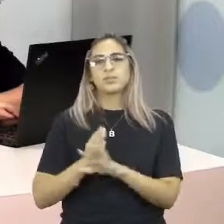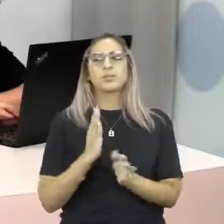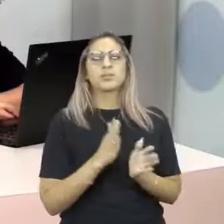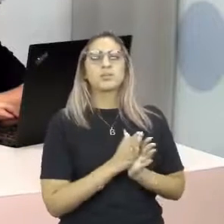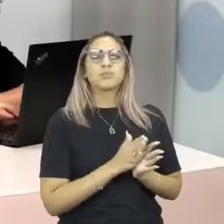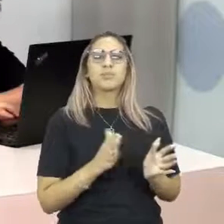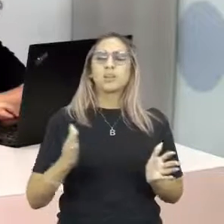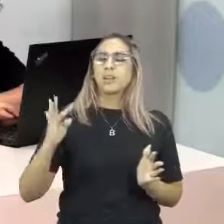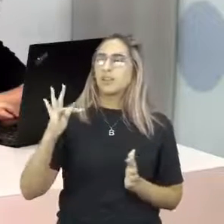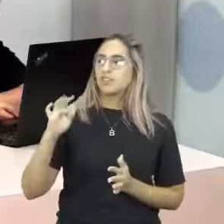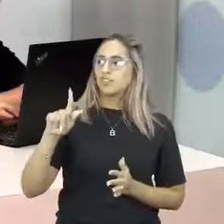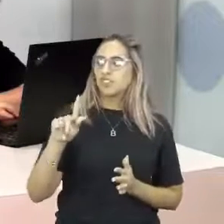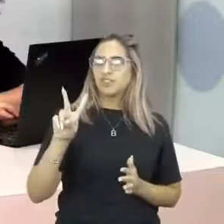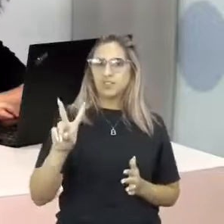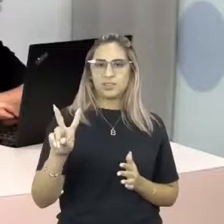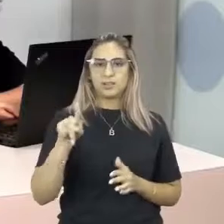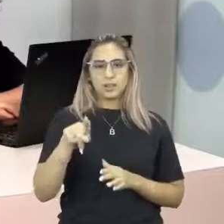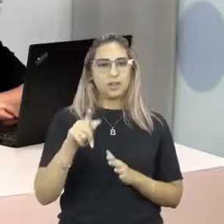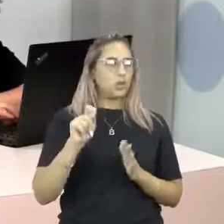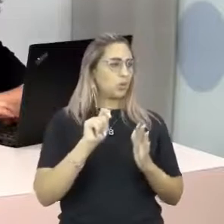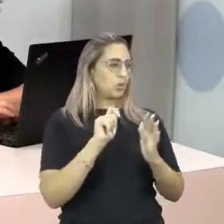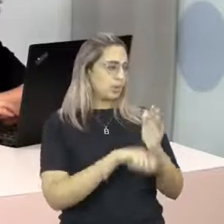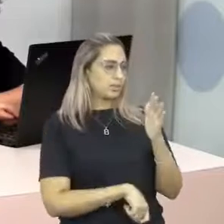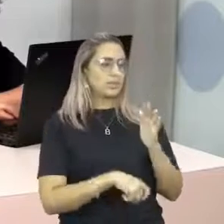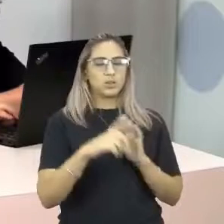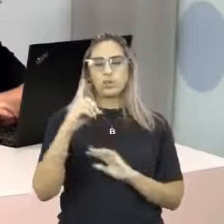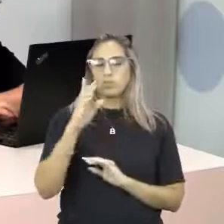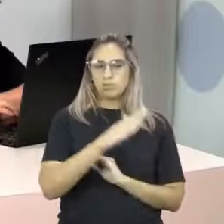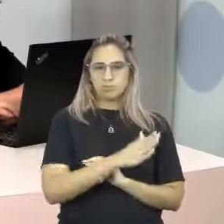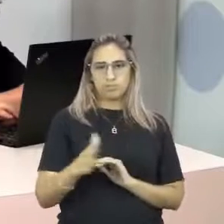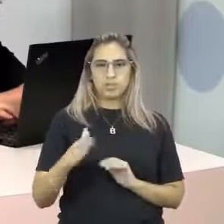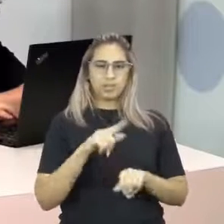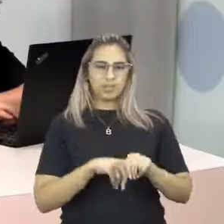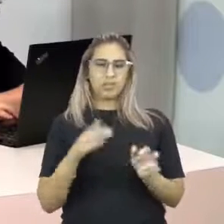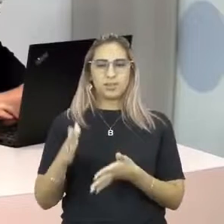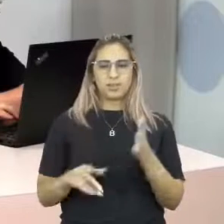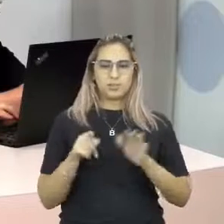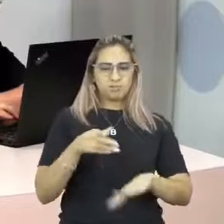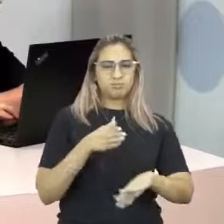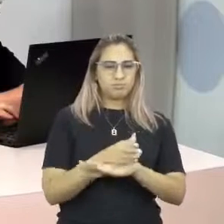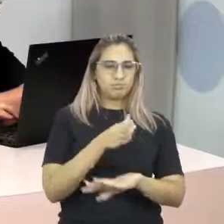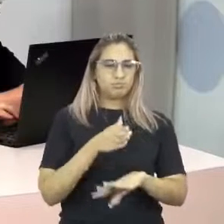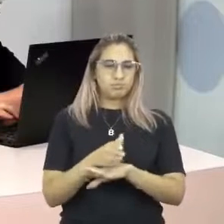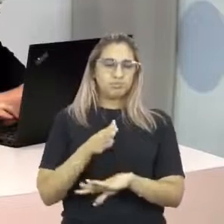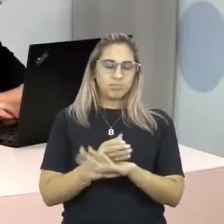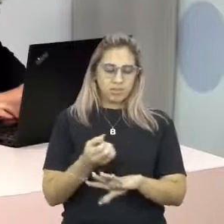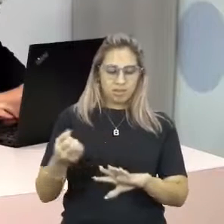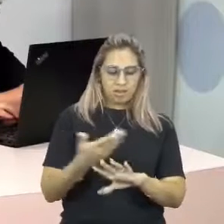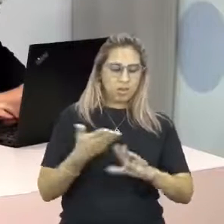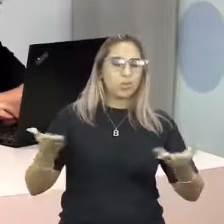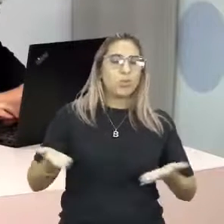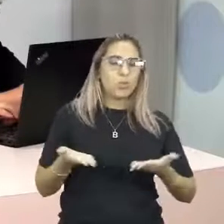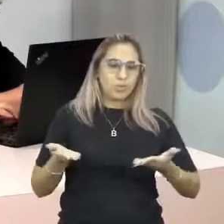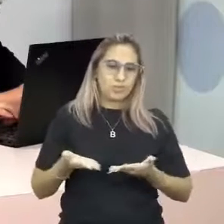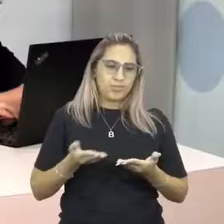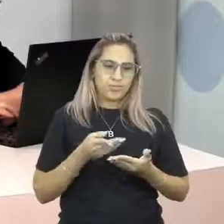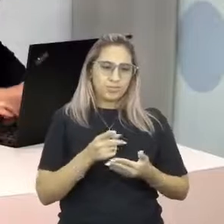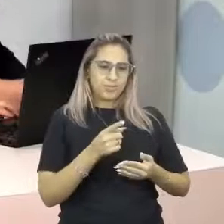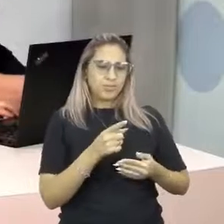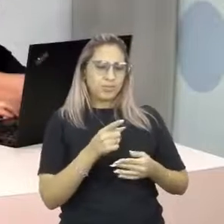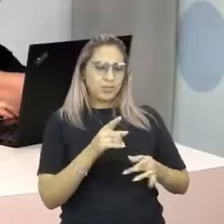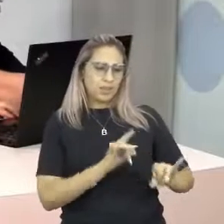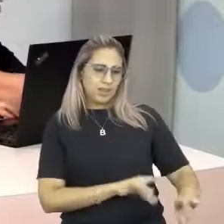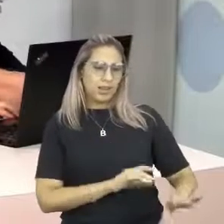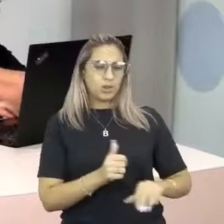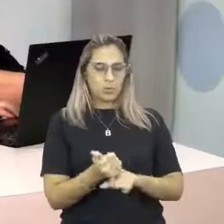seletivo da FGV para contratação de docente temporário para estar atuando no ensino